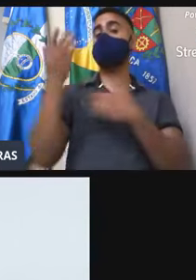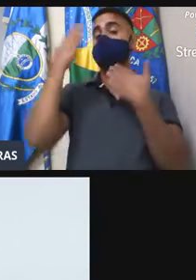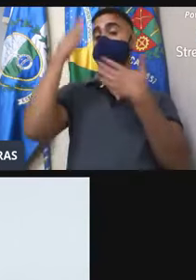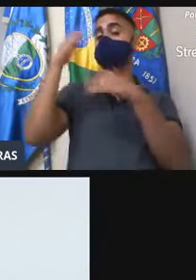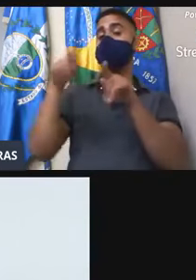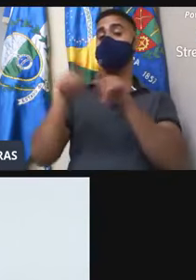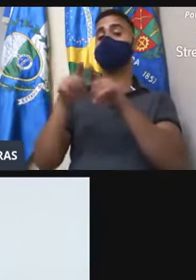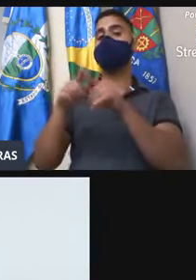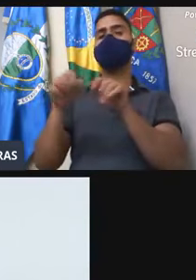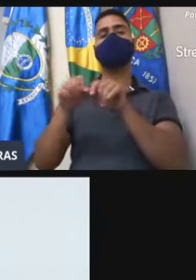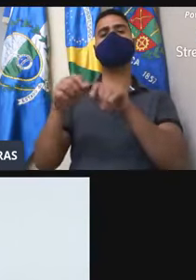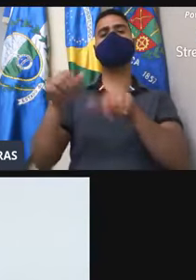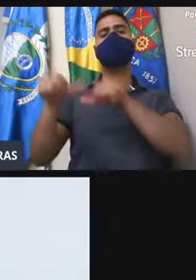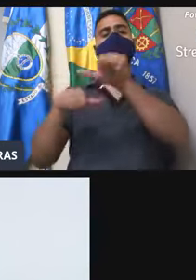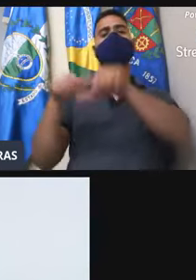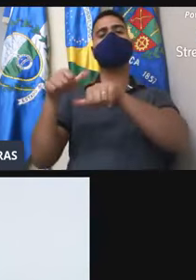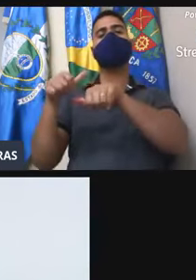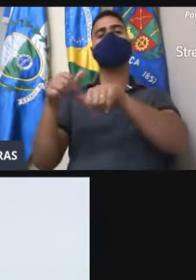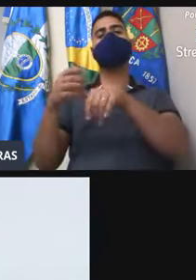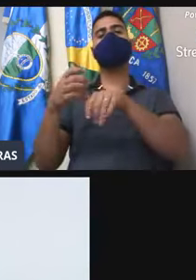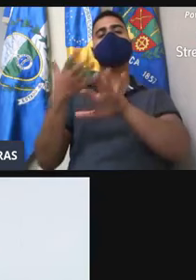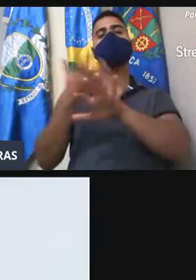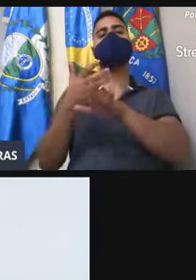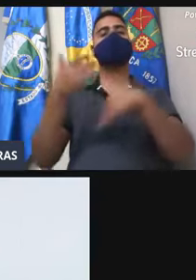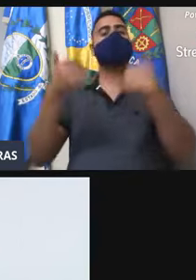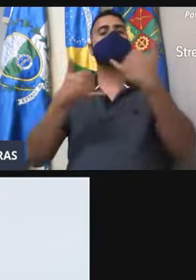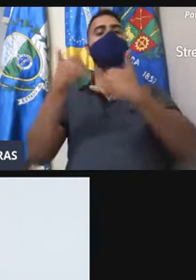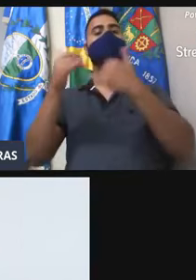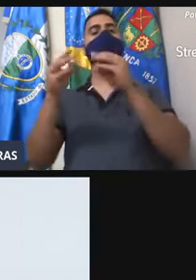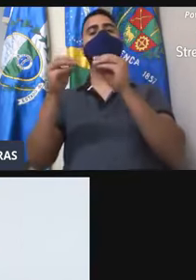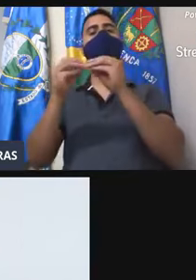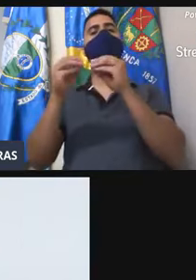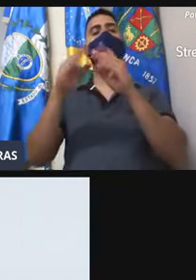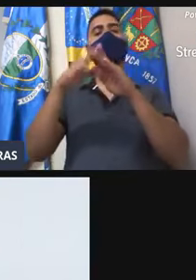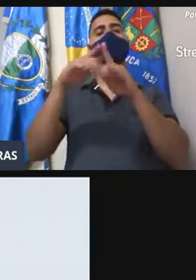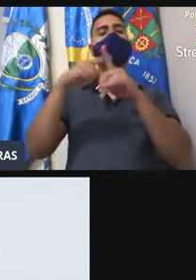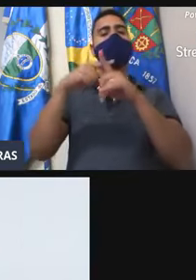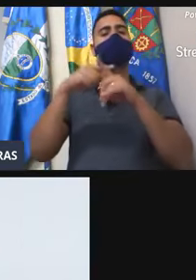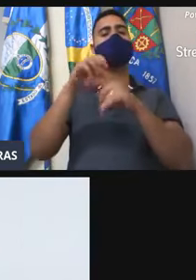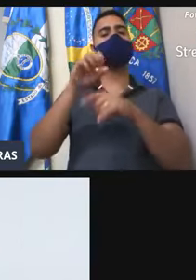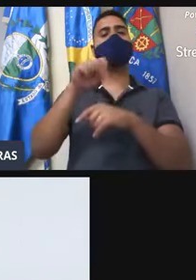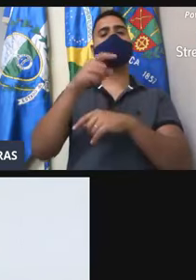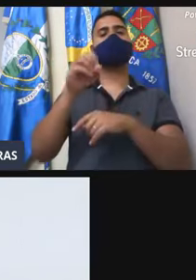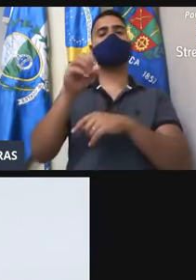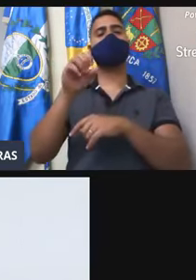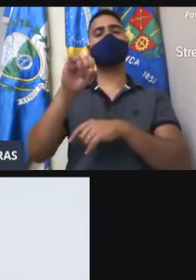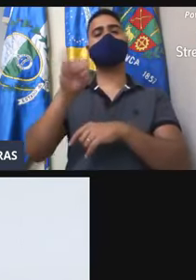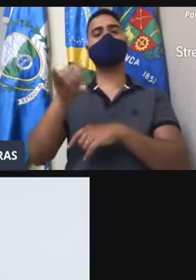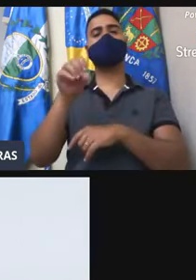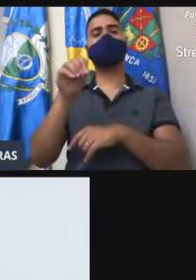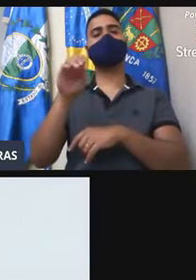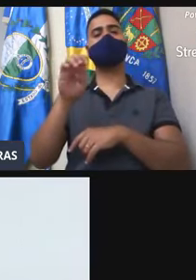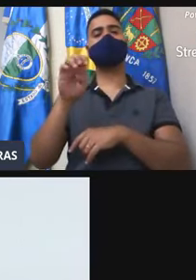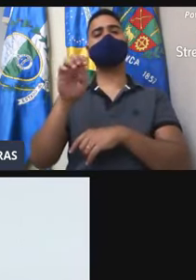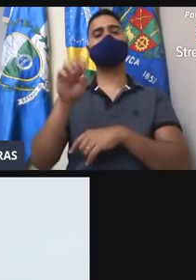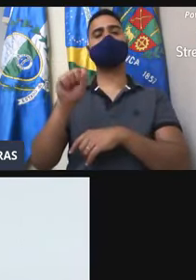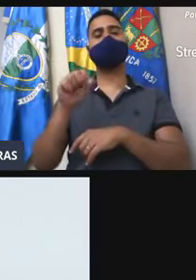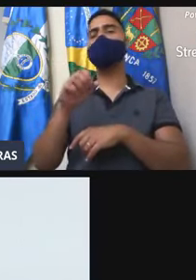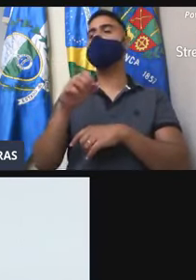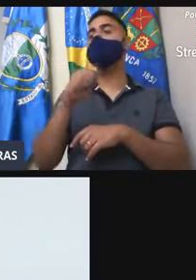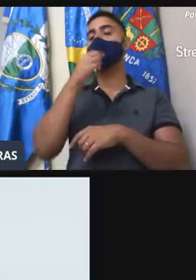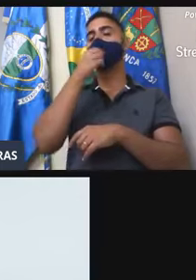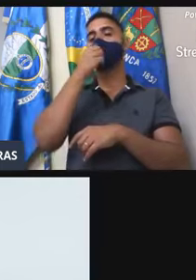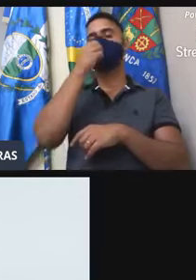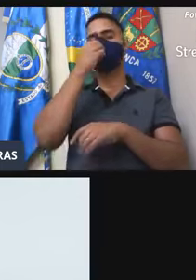Estão fazendo a troca do parquinho na entrada do Espala 1, perto da Igreja de São José, ali em frente ao Bar do Bacana. A praça ali estava muito